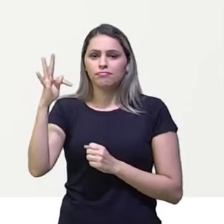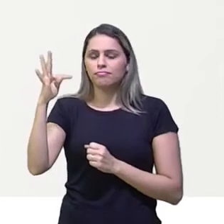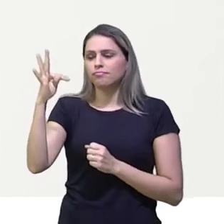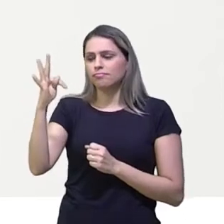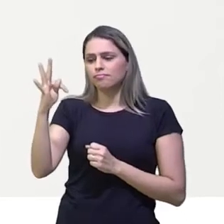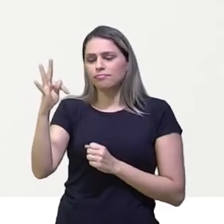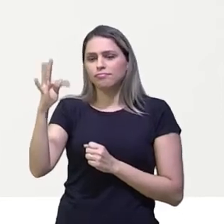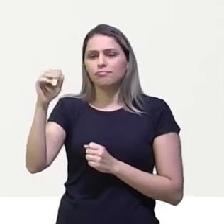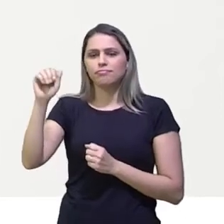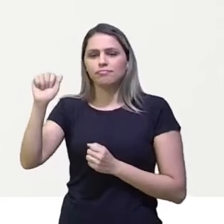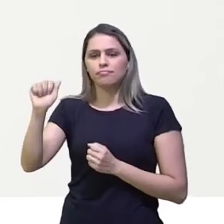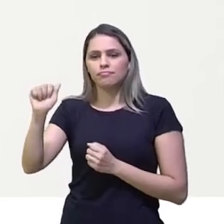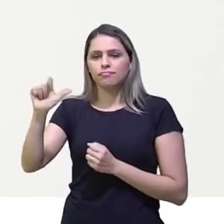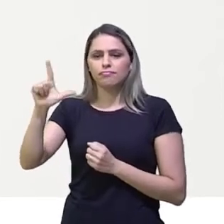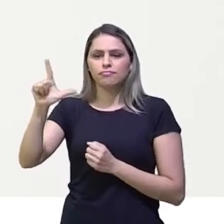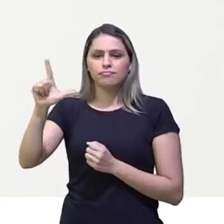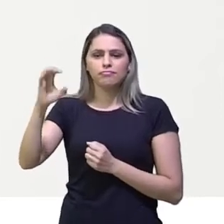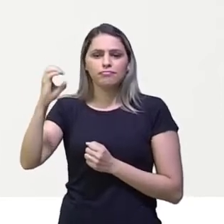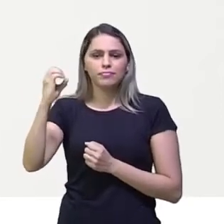Talo. Talo.